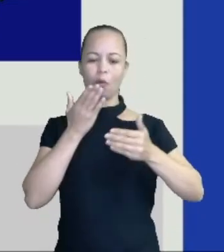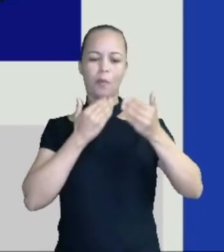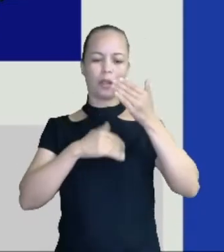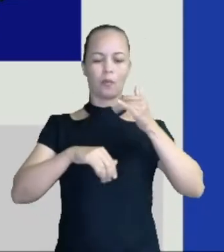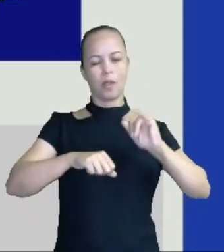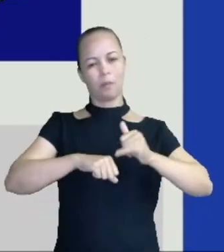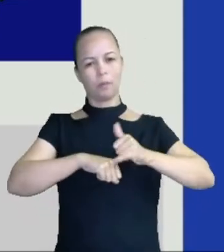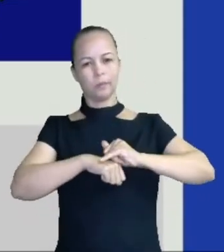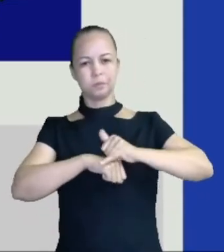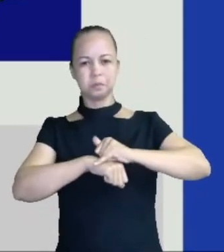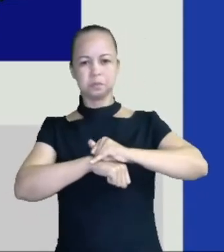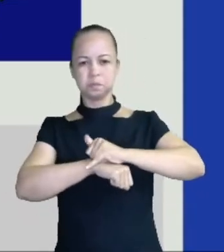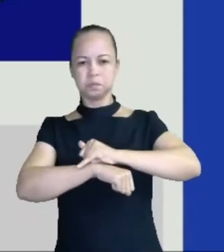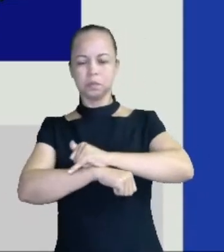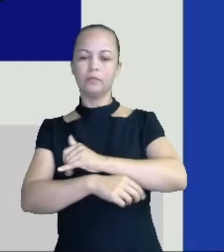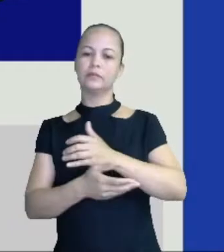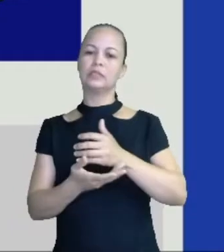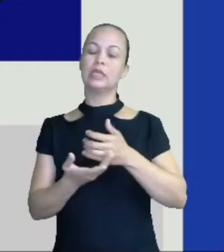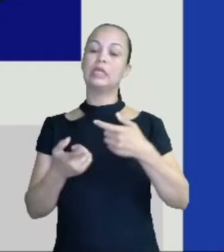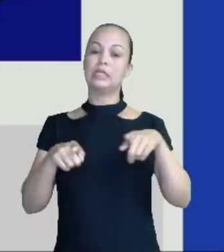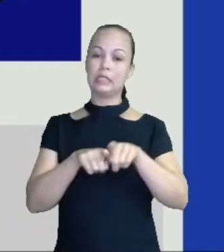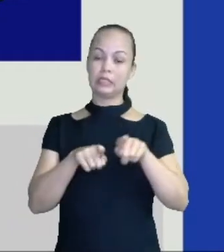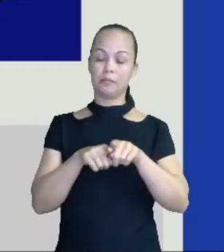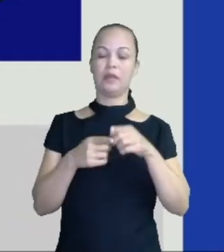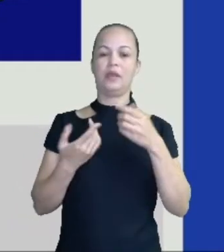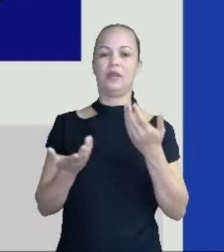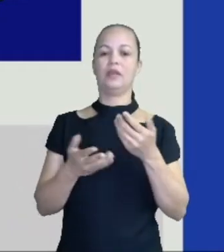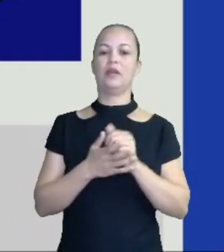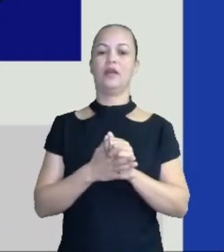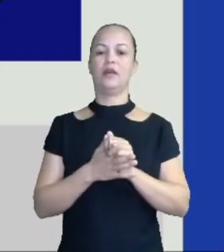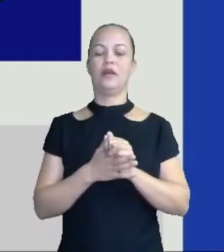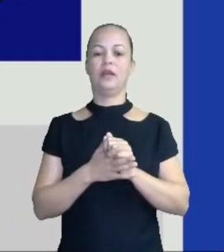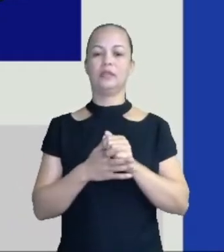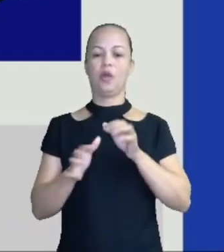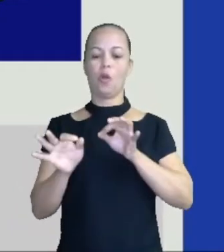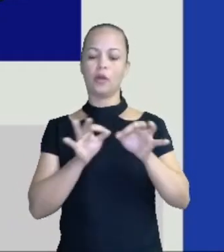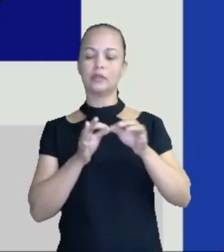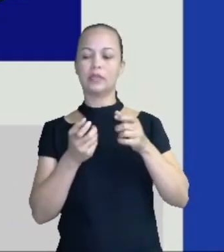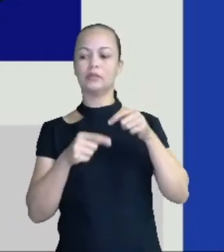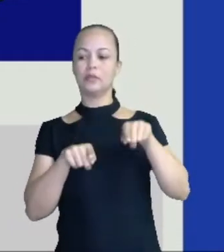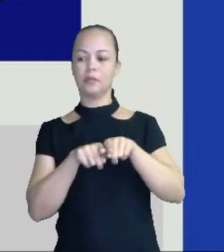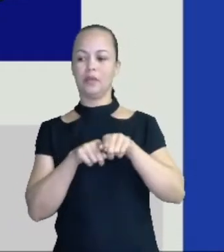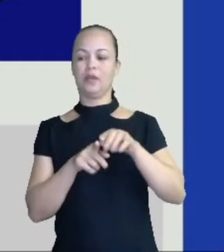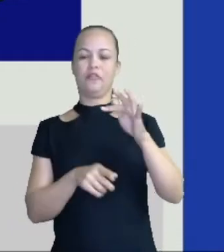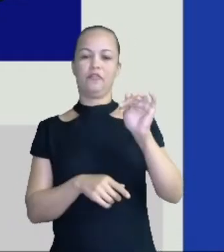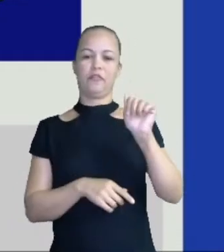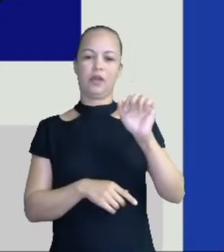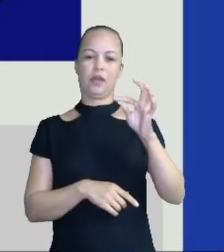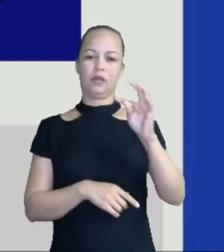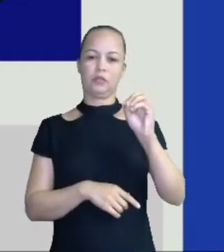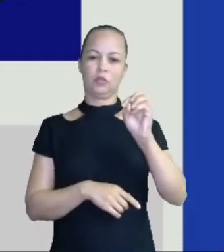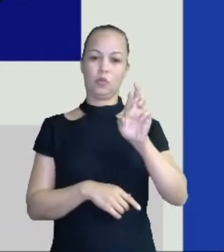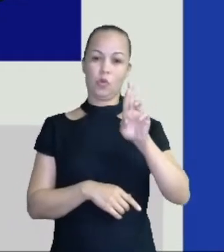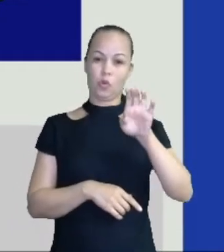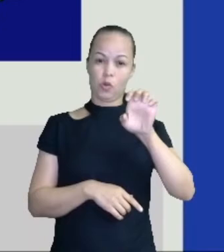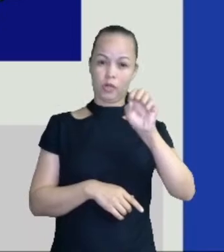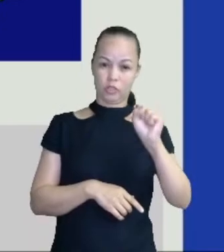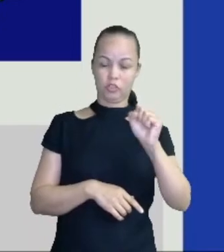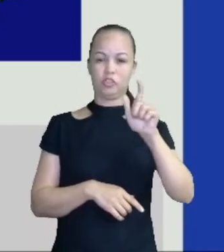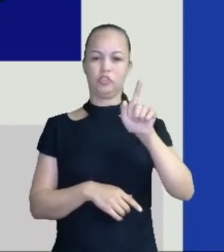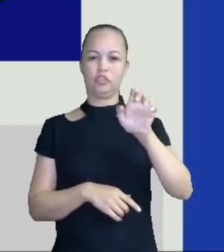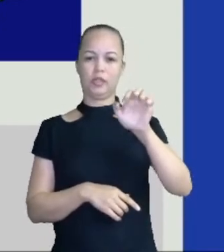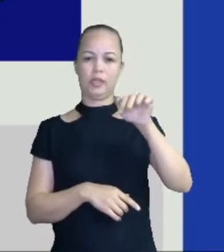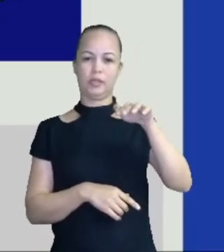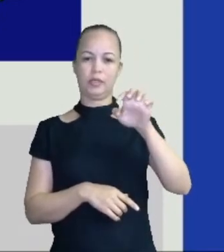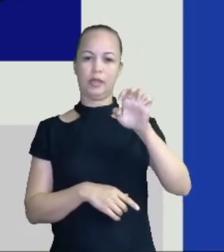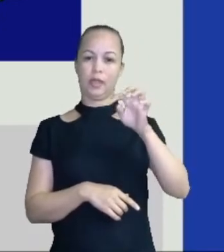doença também está associada a fatores genéticos, né? Ou seja, você já pode herdar, né, dos seus descendentes, do seu pai e da sua mãe,